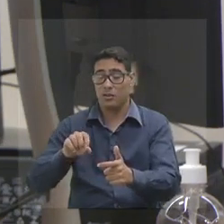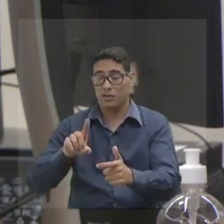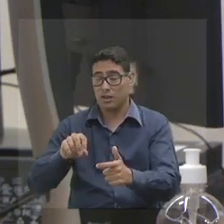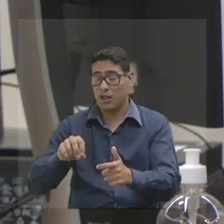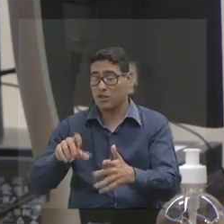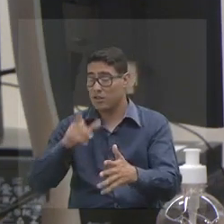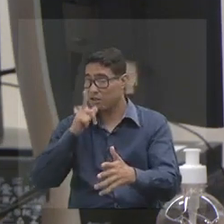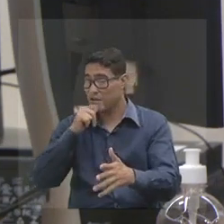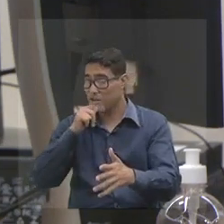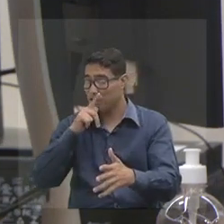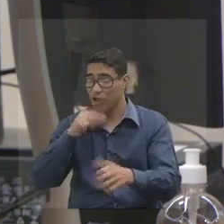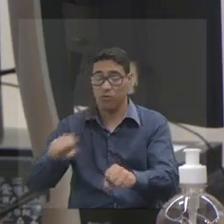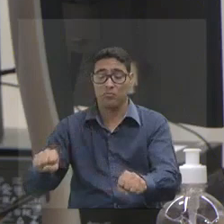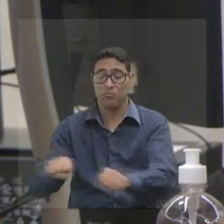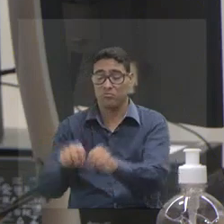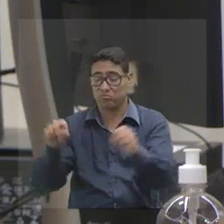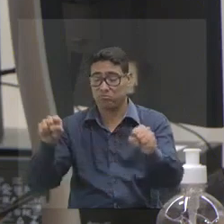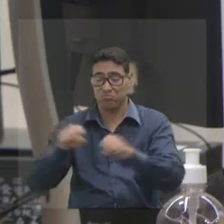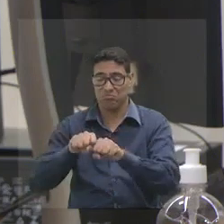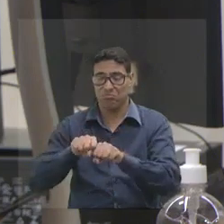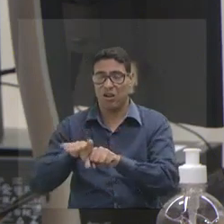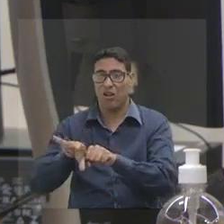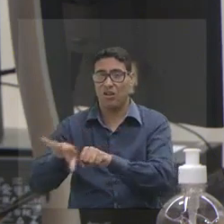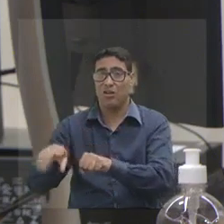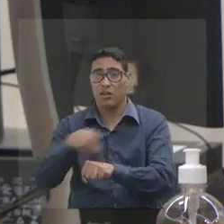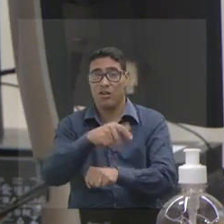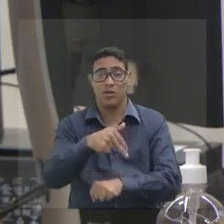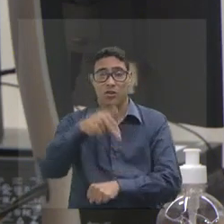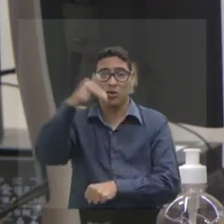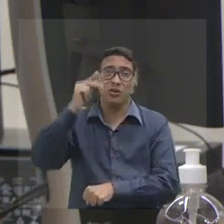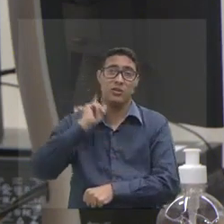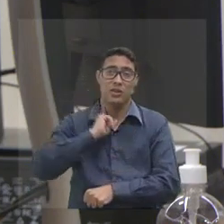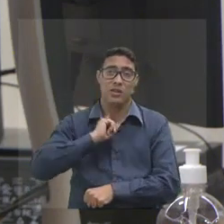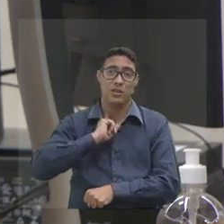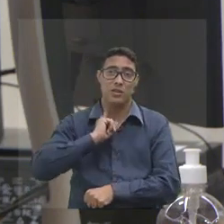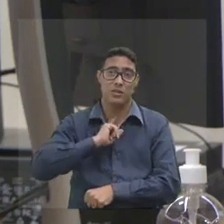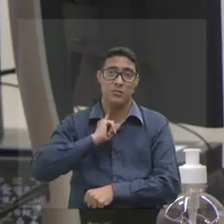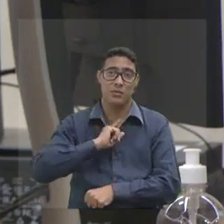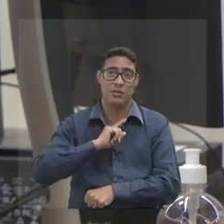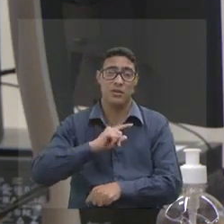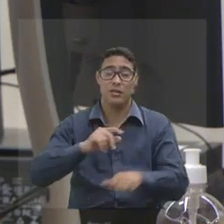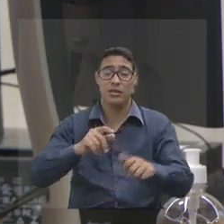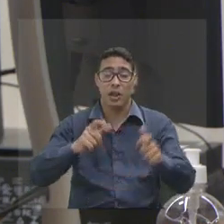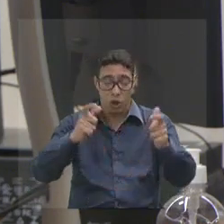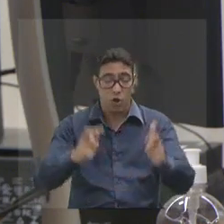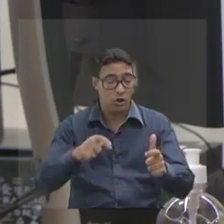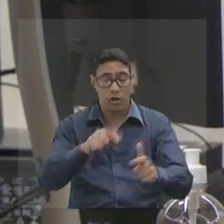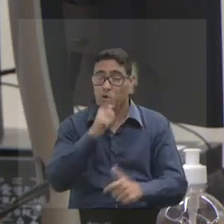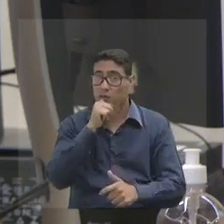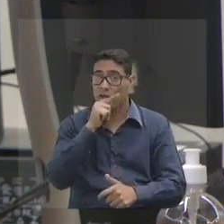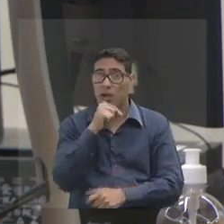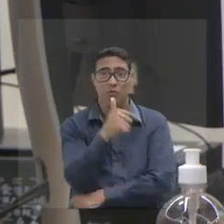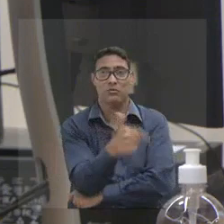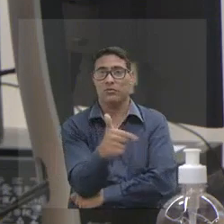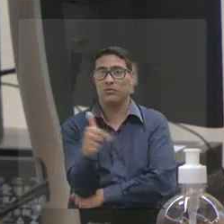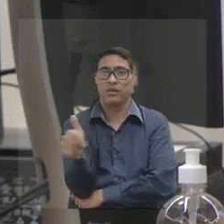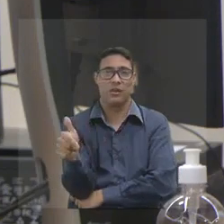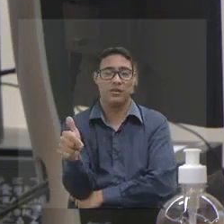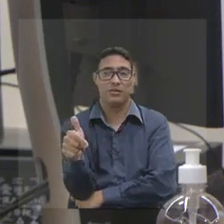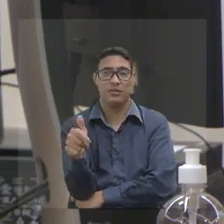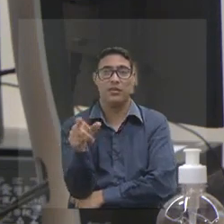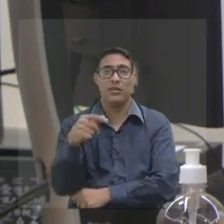de água da Copasa lá no norte de Minas nós discutimos que não tem nem água né enquanto nós curtimos